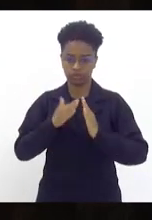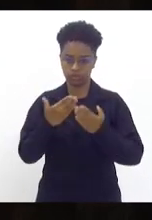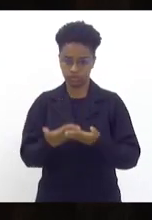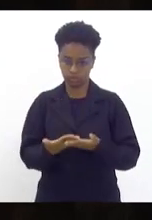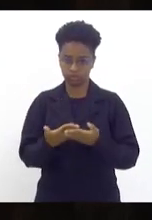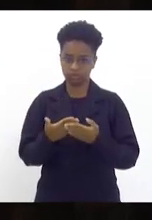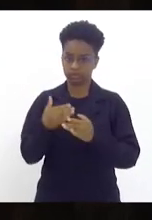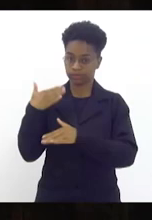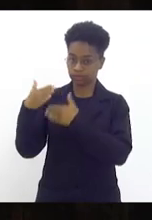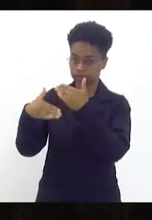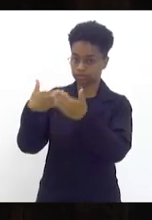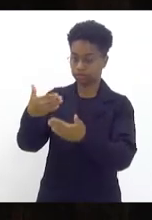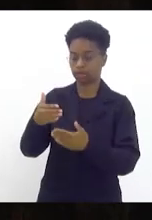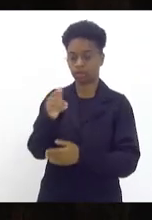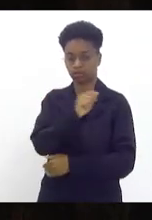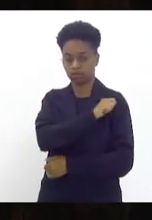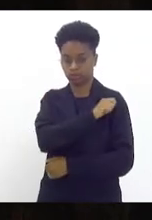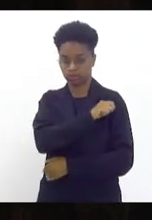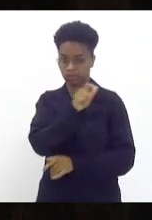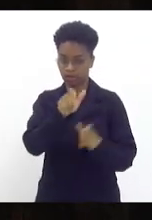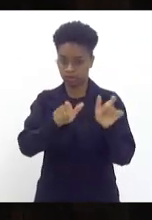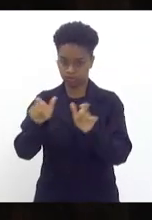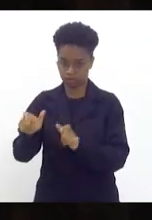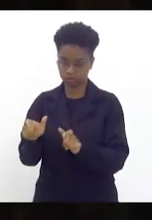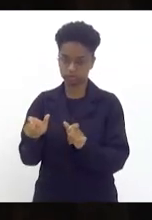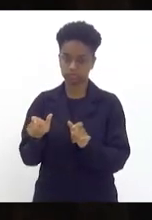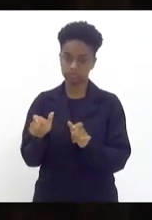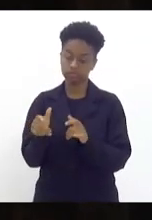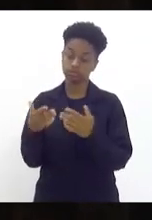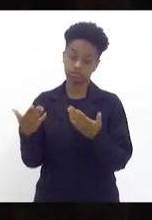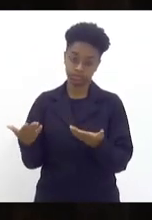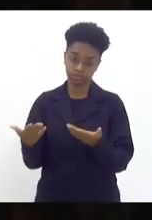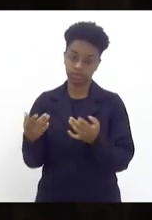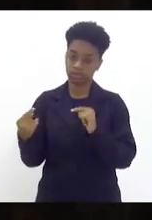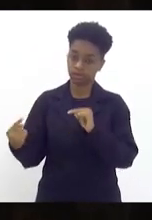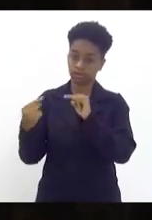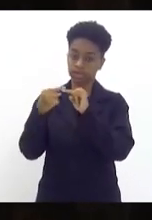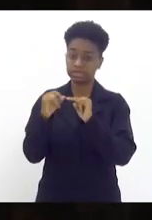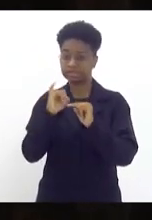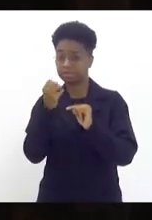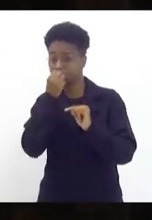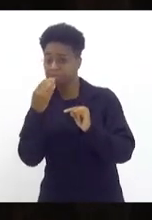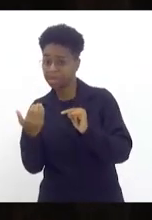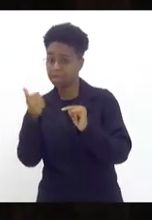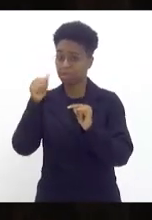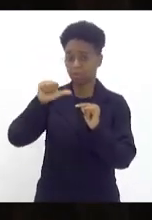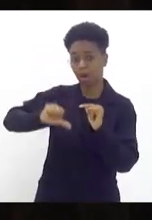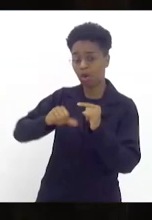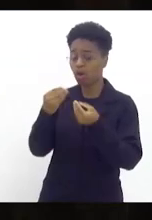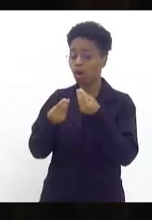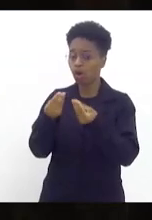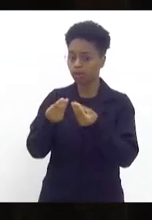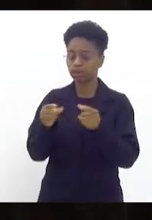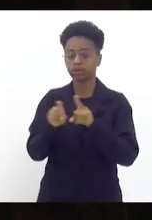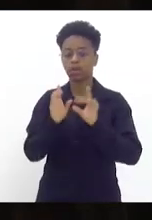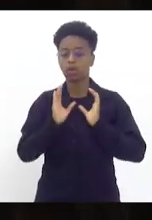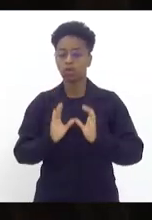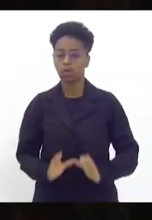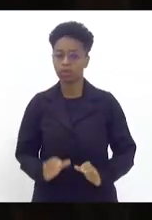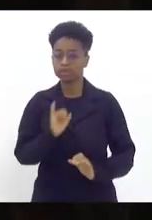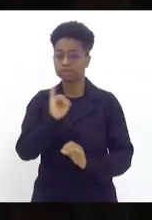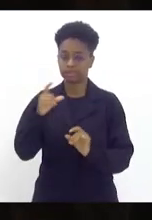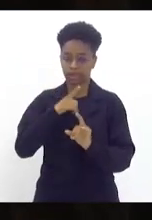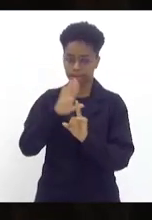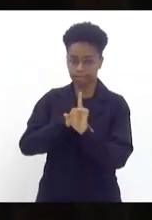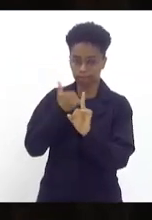do desempenho escolar, né? Nesse sentido, meu filho está indo bem ou não está? Né? Comportamento, sofre